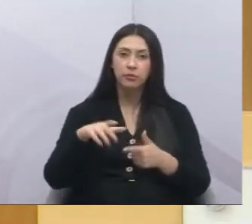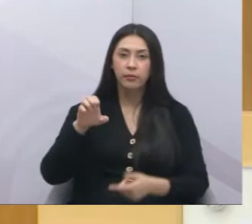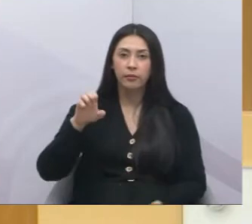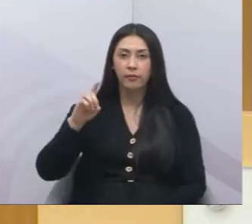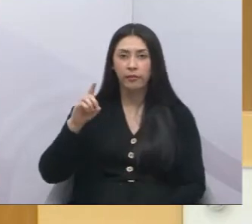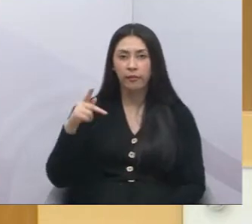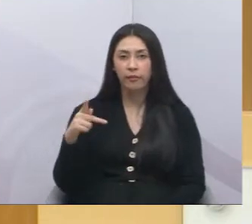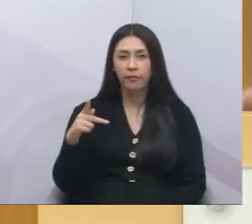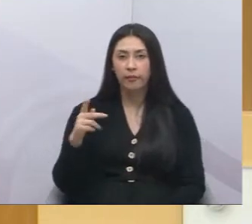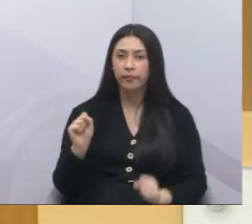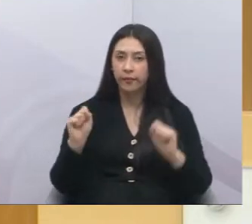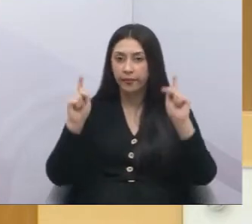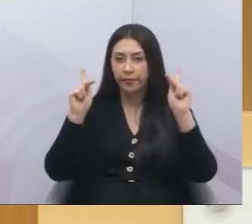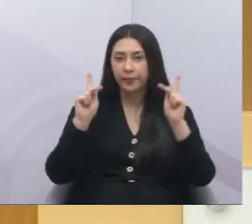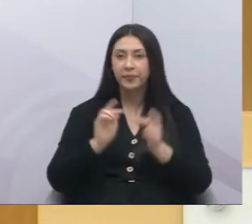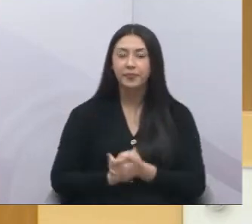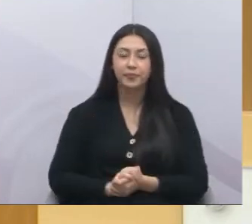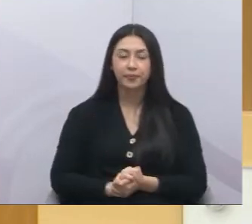EDP Bandeirantes, ok?